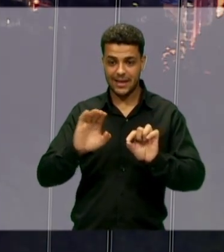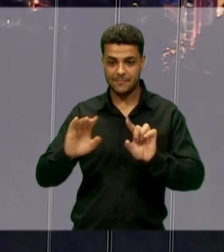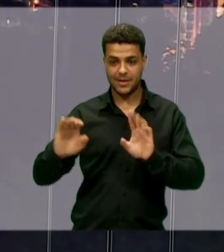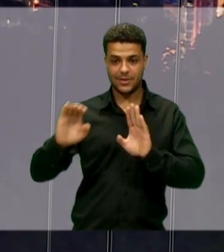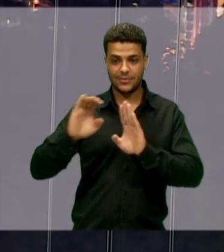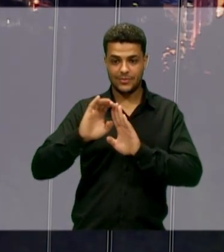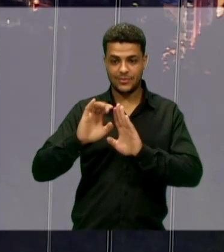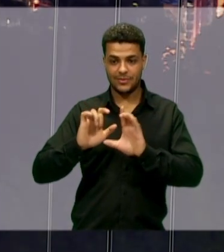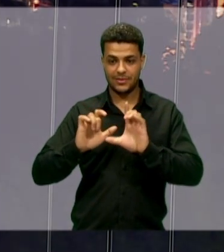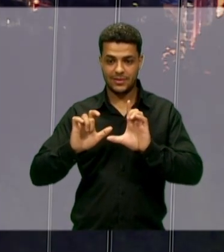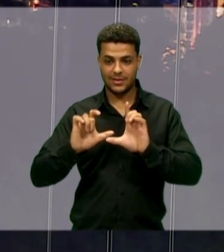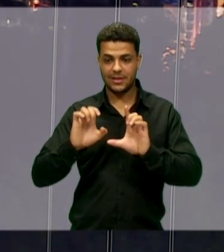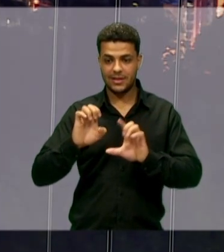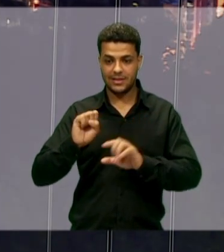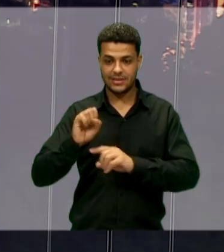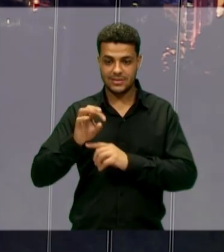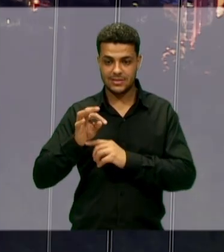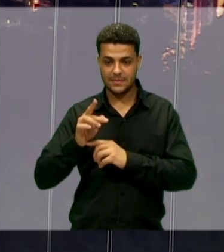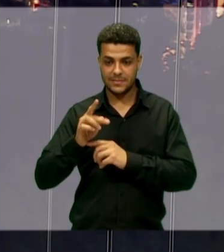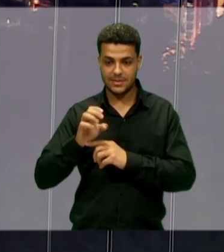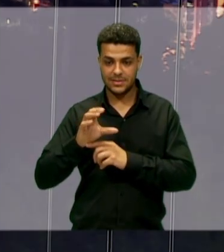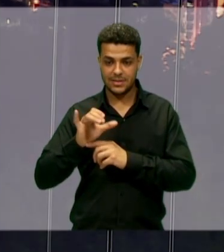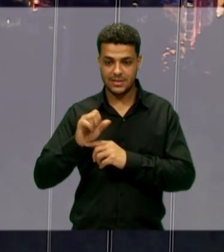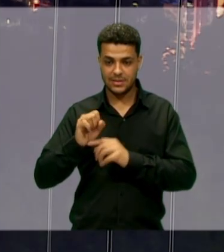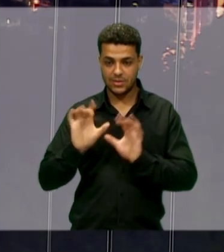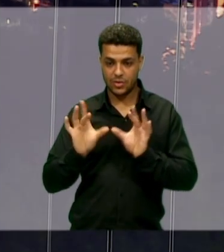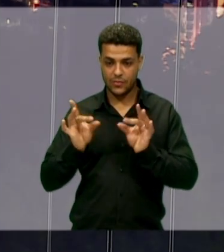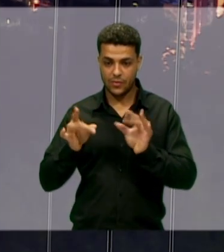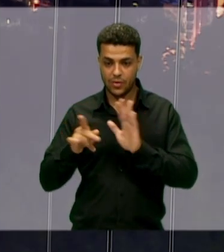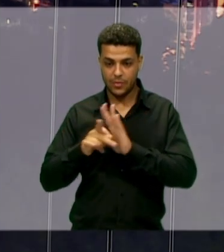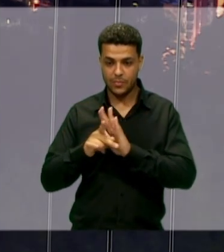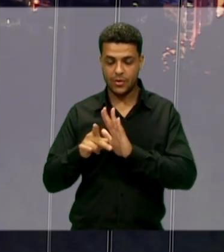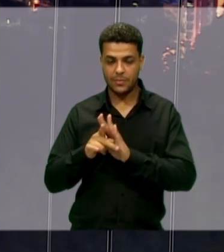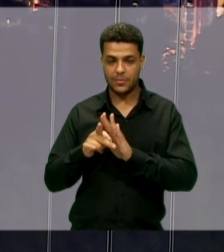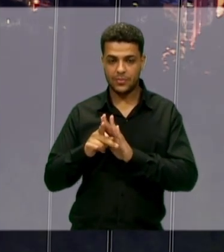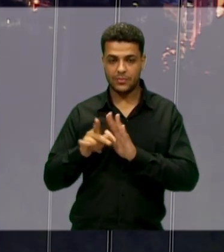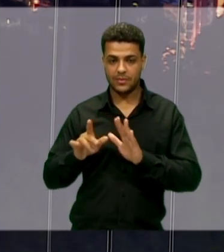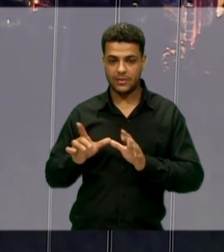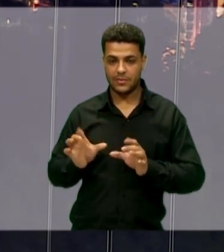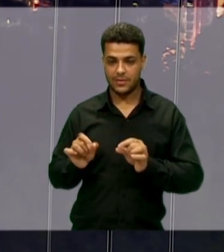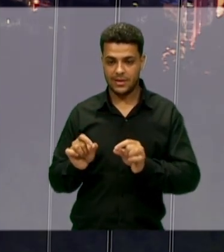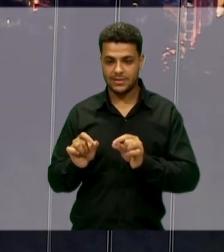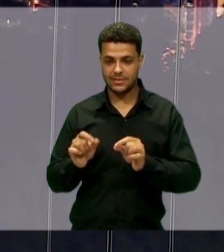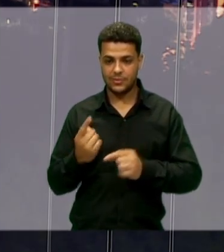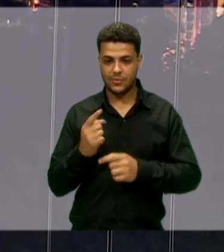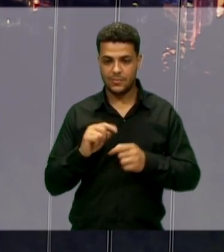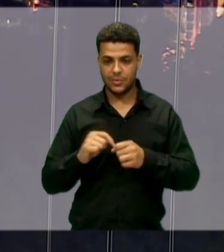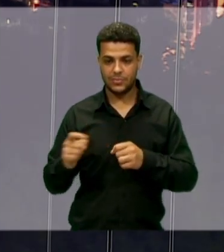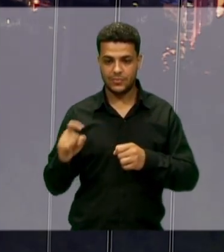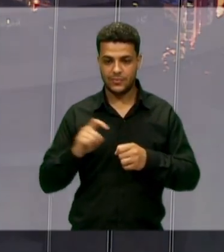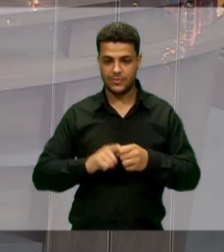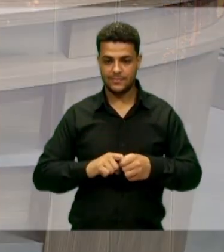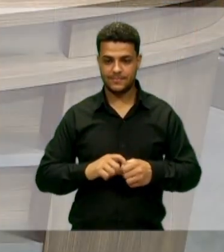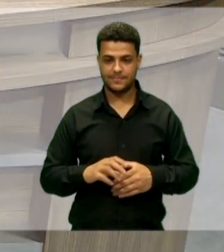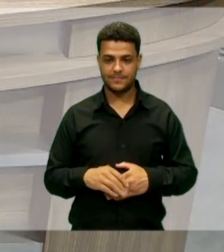maiúsculo, nas questões de patologia, principalmente ligadas ao câncer. É só um minuto, a gente já volta.